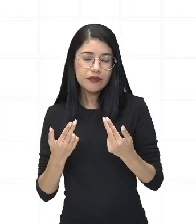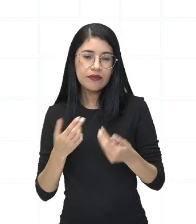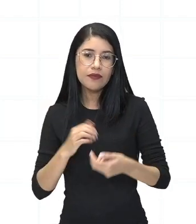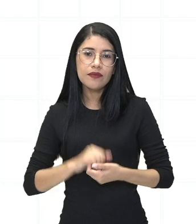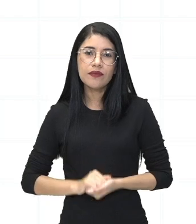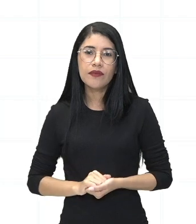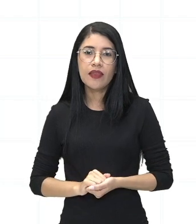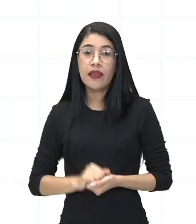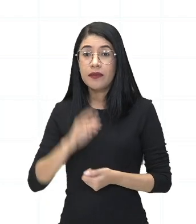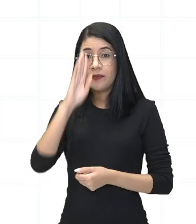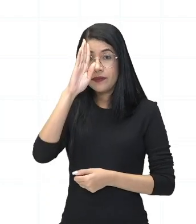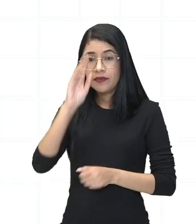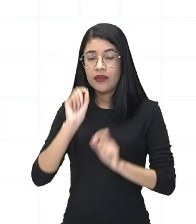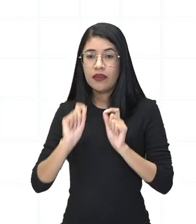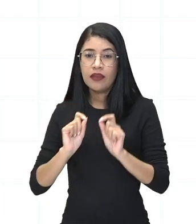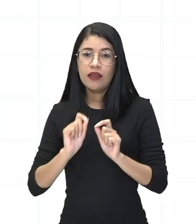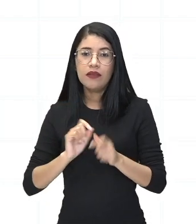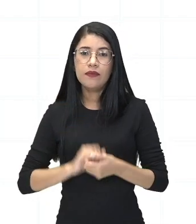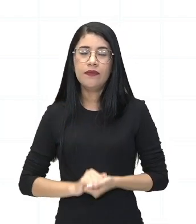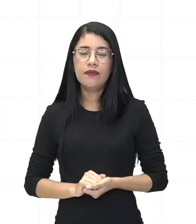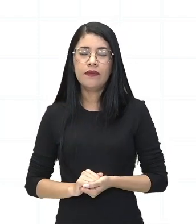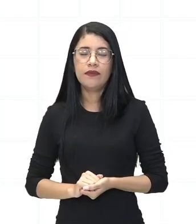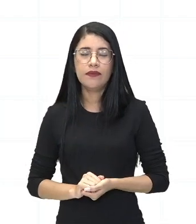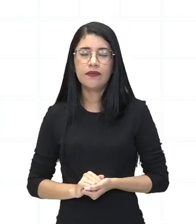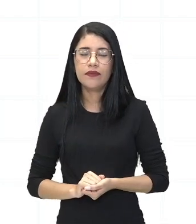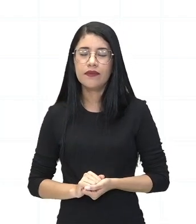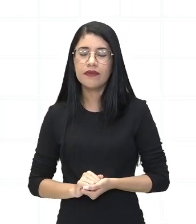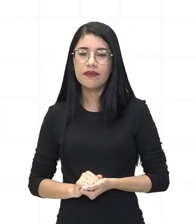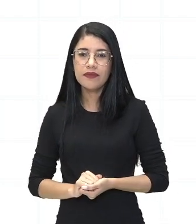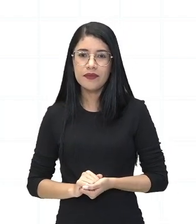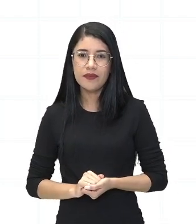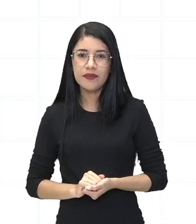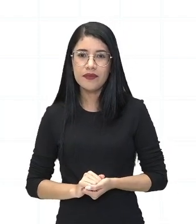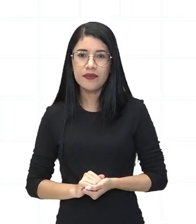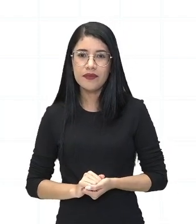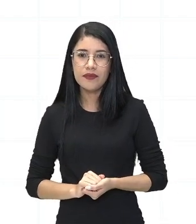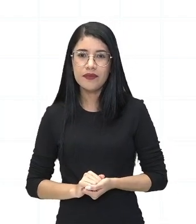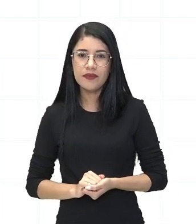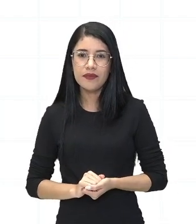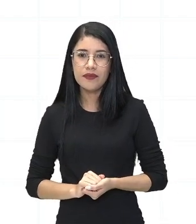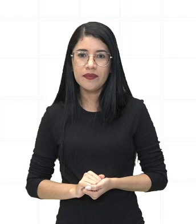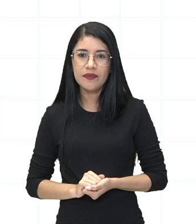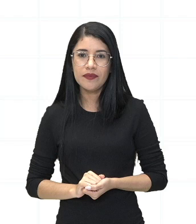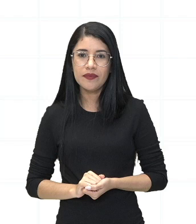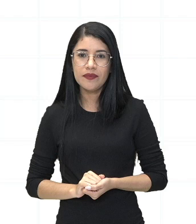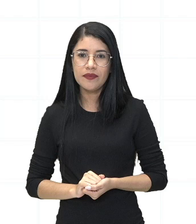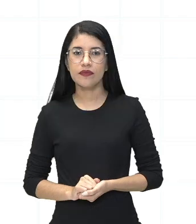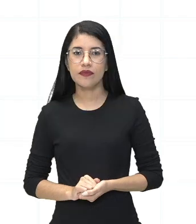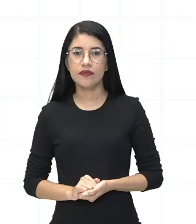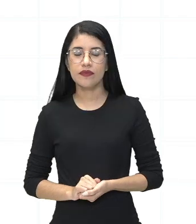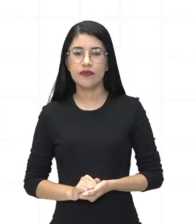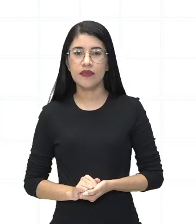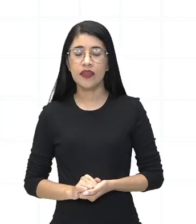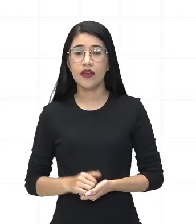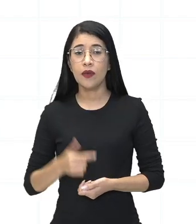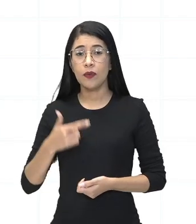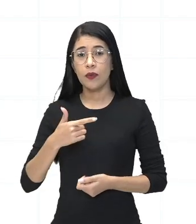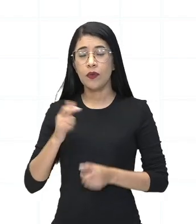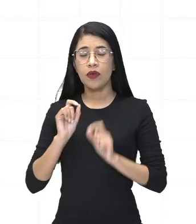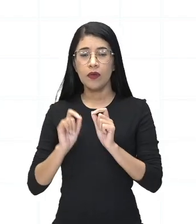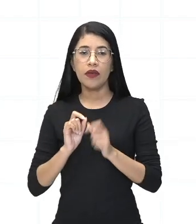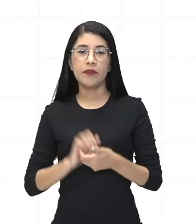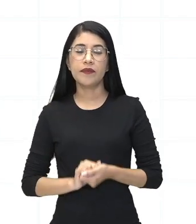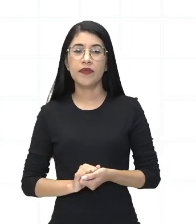Então, principalmente na questão da estrutura corporal. Segundo, vamos lá ver a segunda, que fala que é